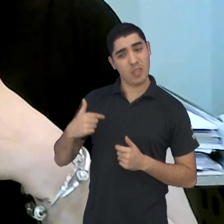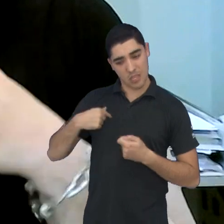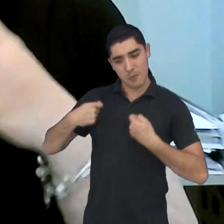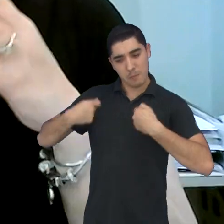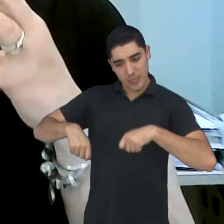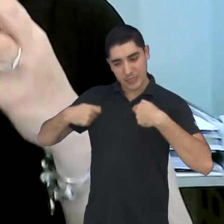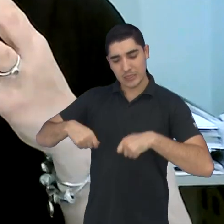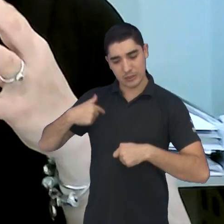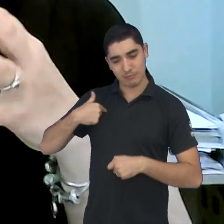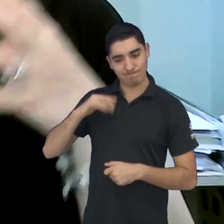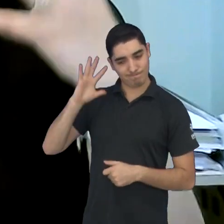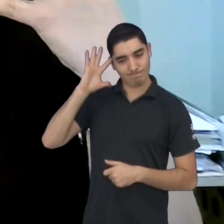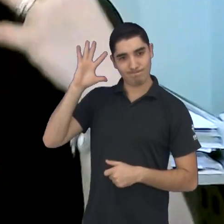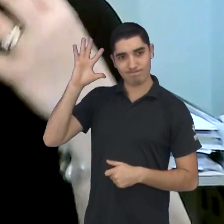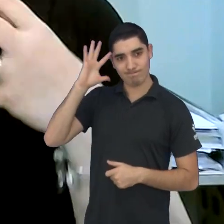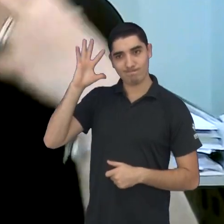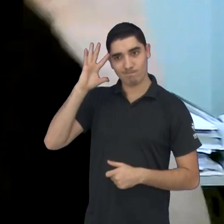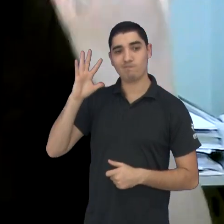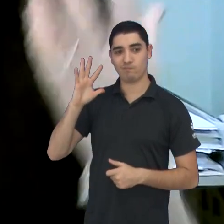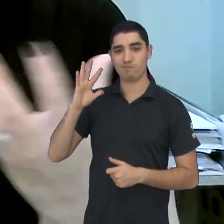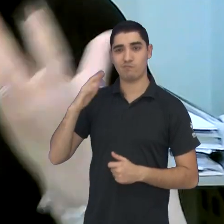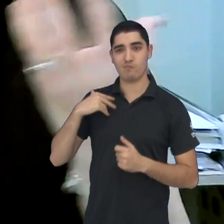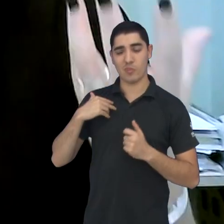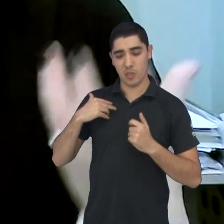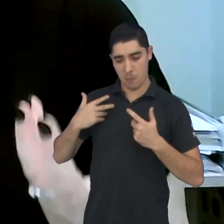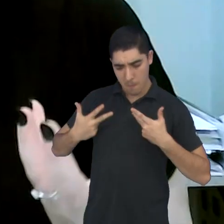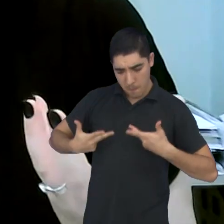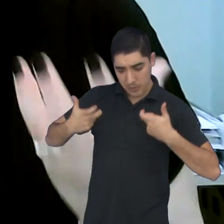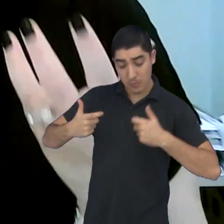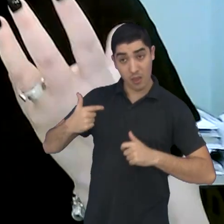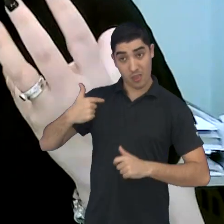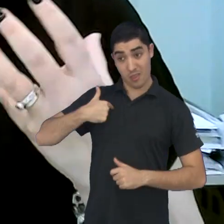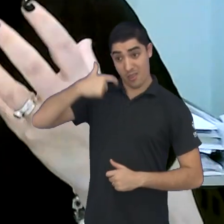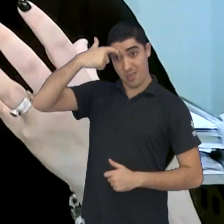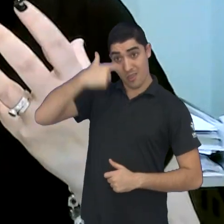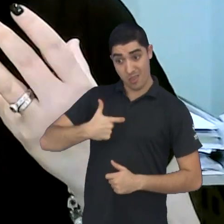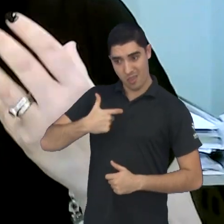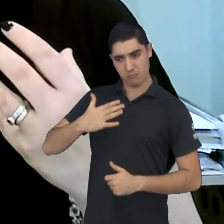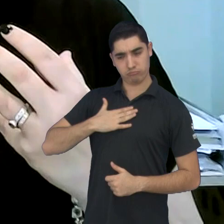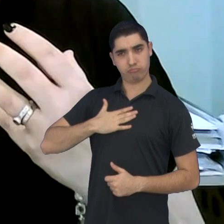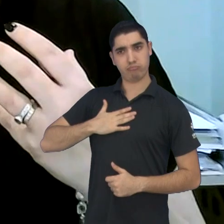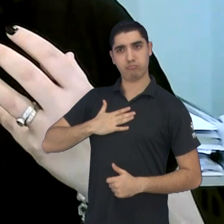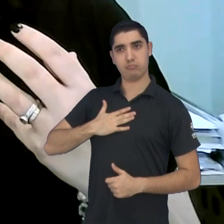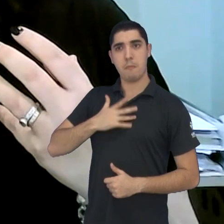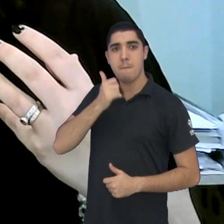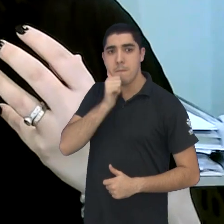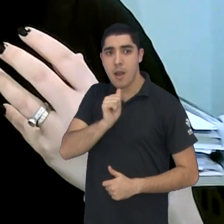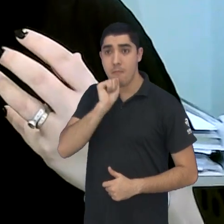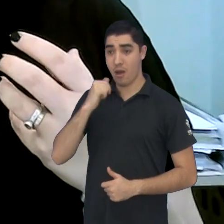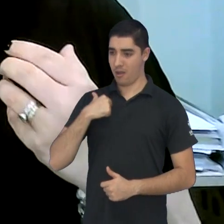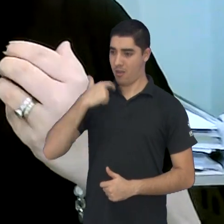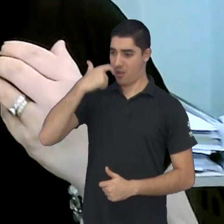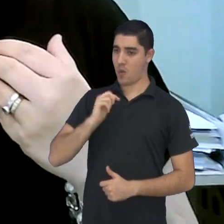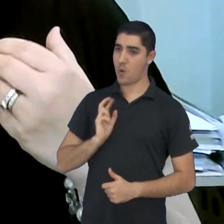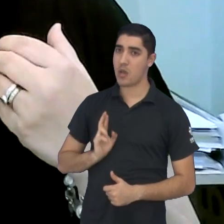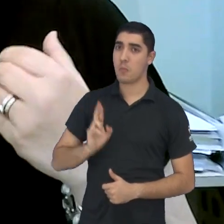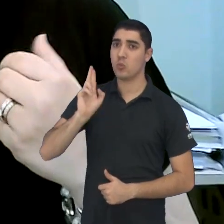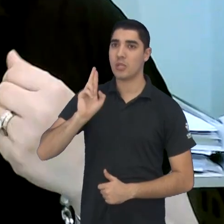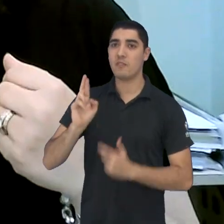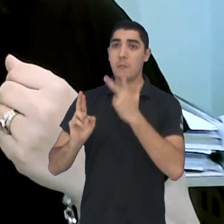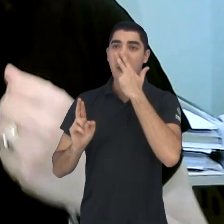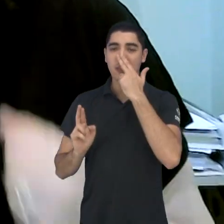para mim e ver como meu papel está ali facilitando